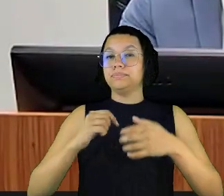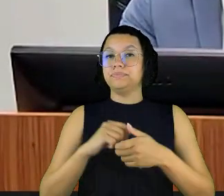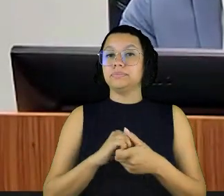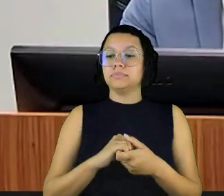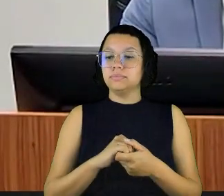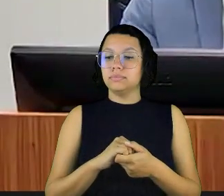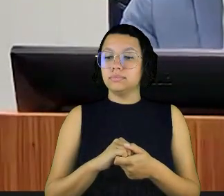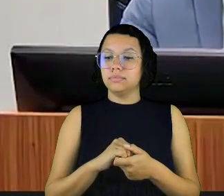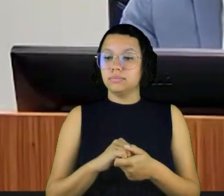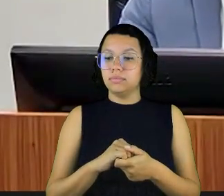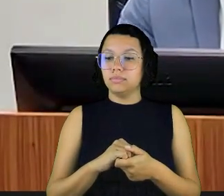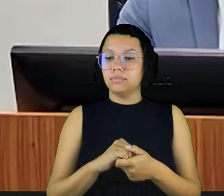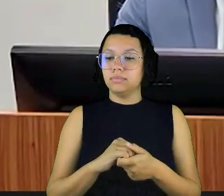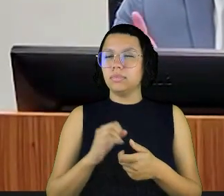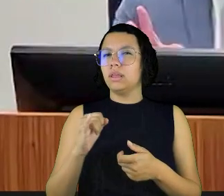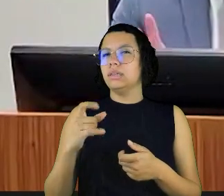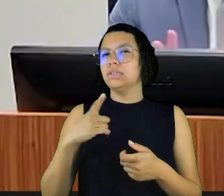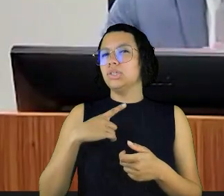apelação?